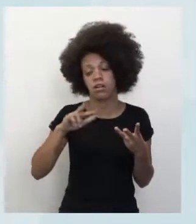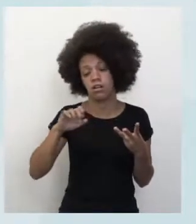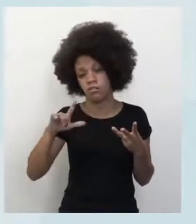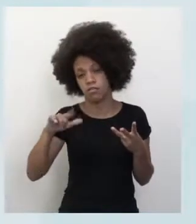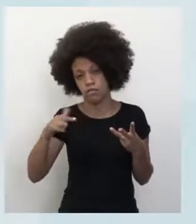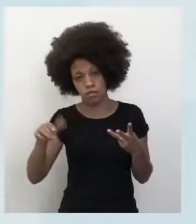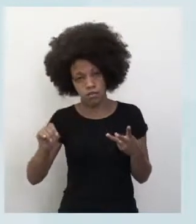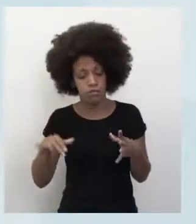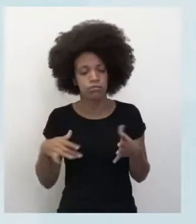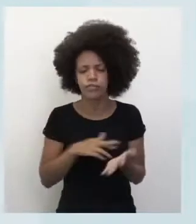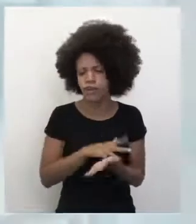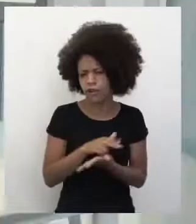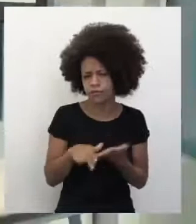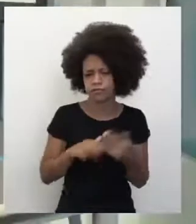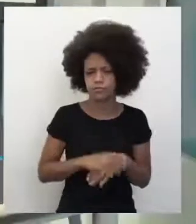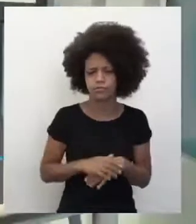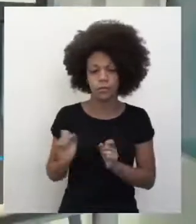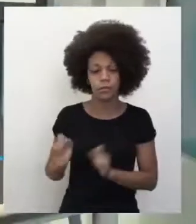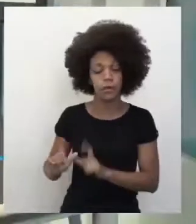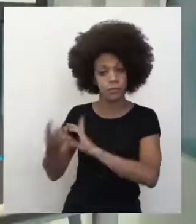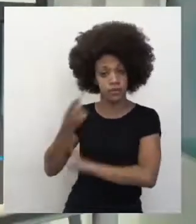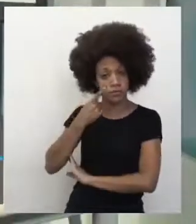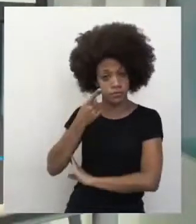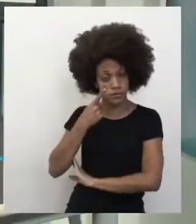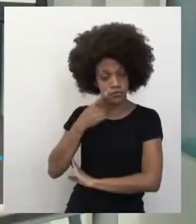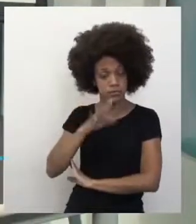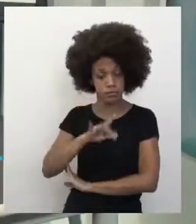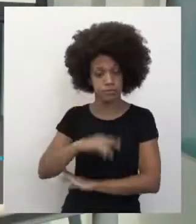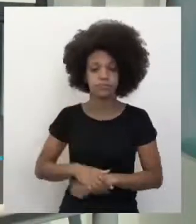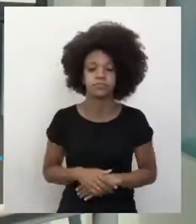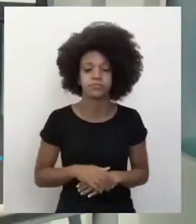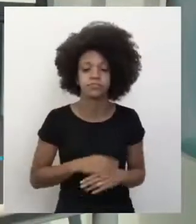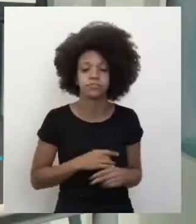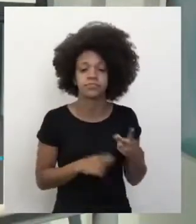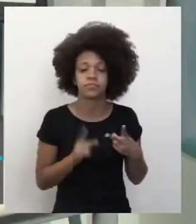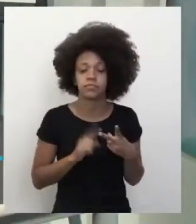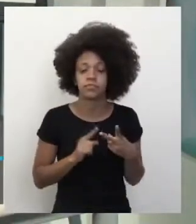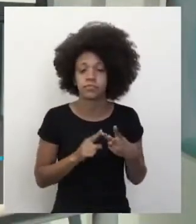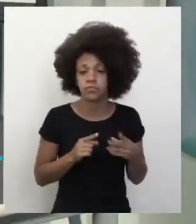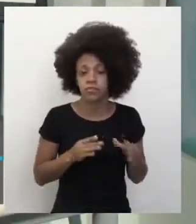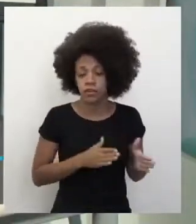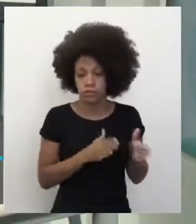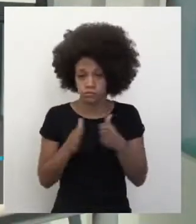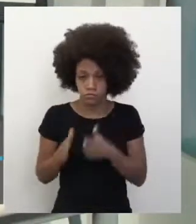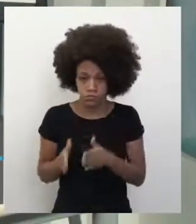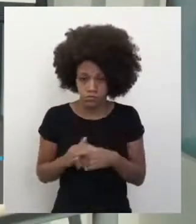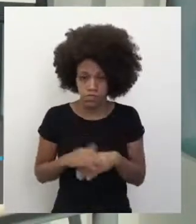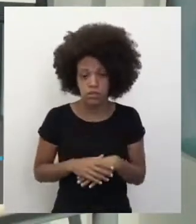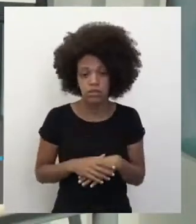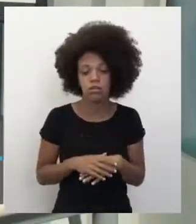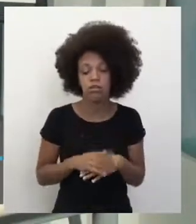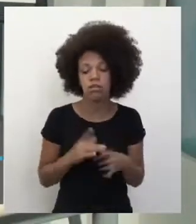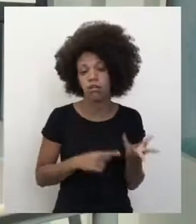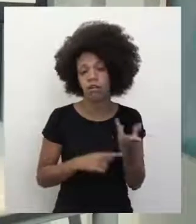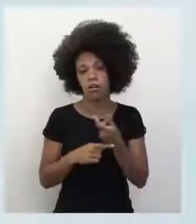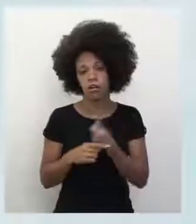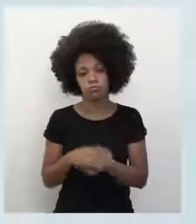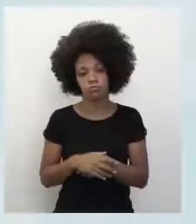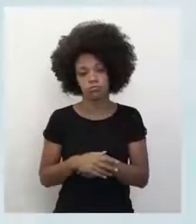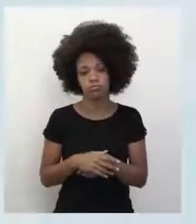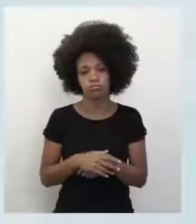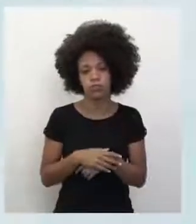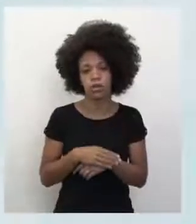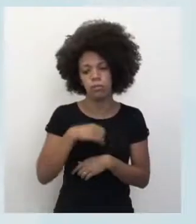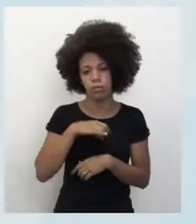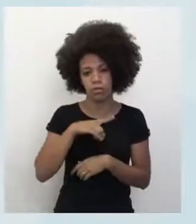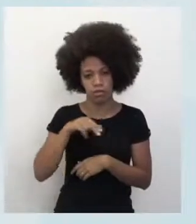né? Exatamente. Eu trouxe uma imagem para a gente ver, eu consegui uma imagem. A segunda fase foi a chamada Arte Nouveau, um estilo modernista que